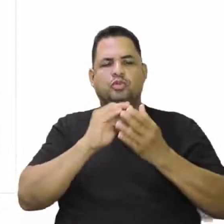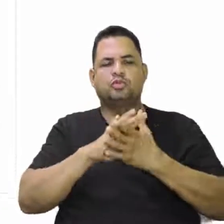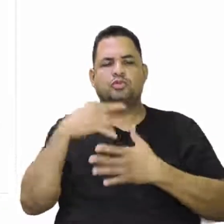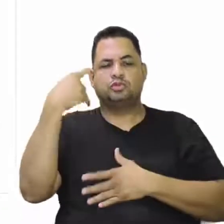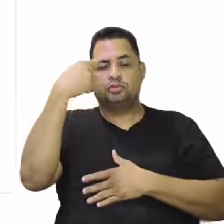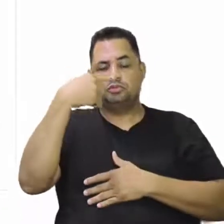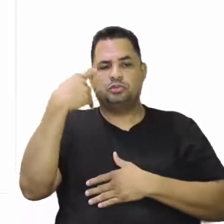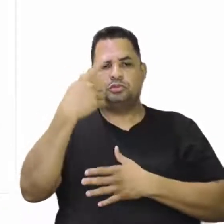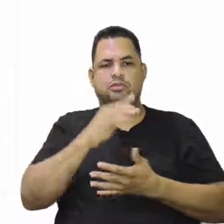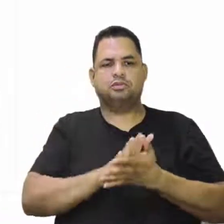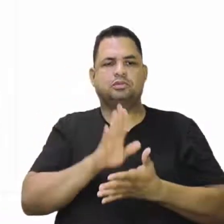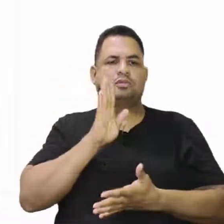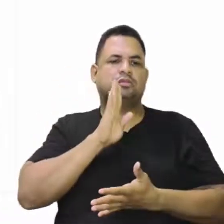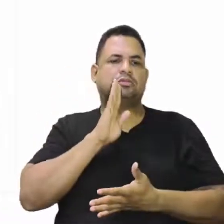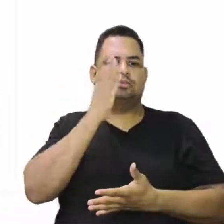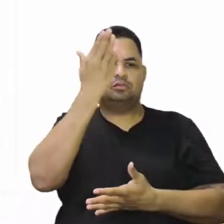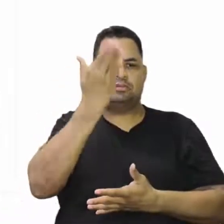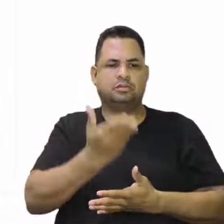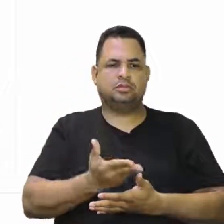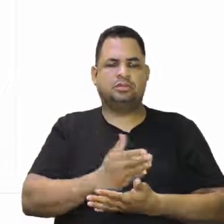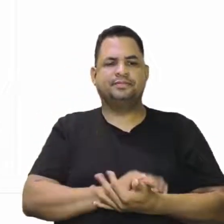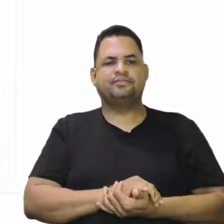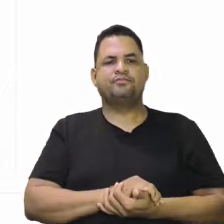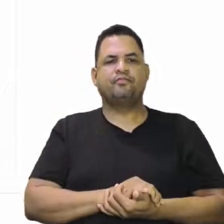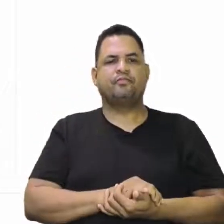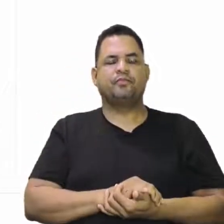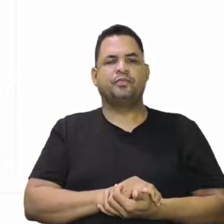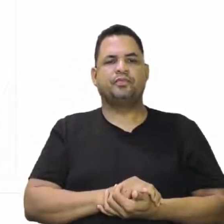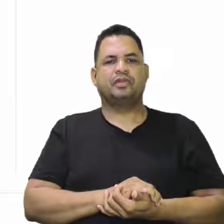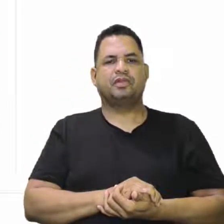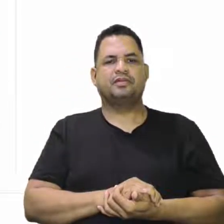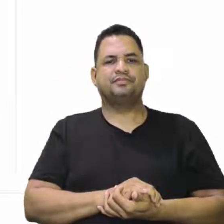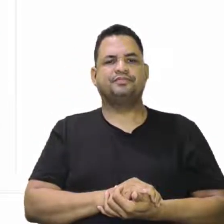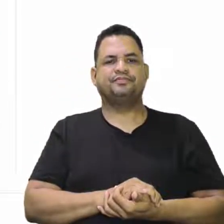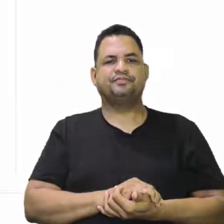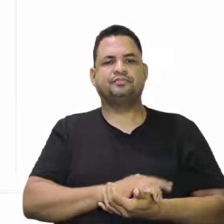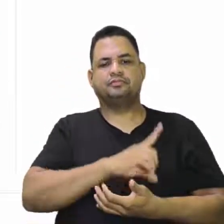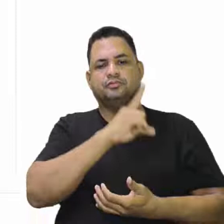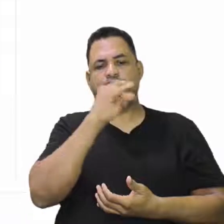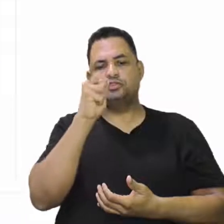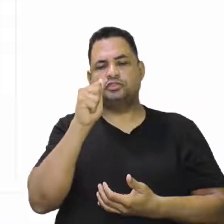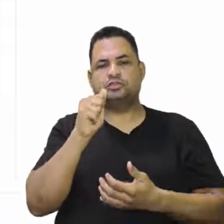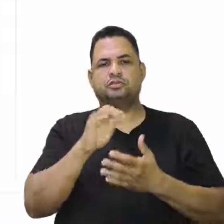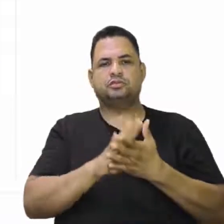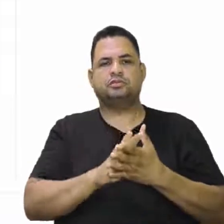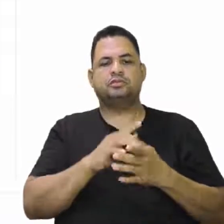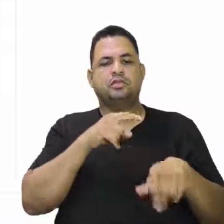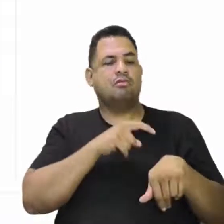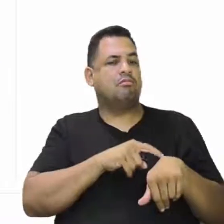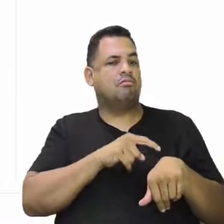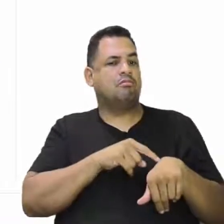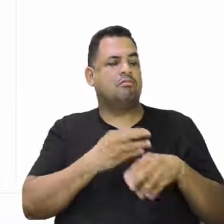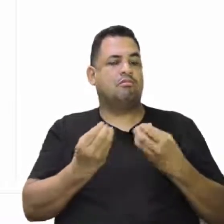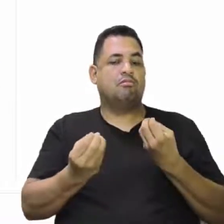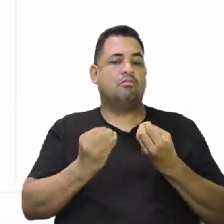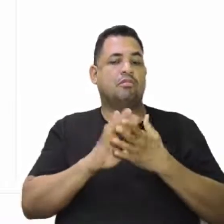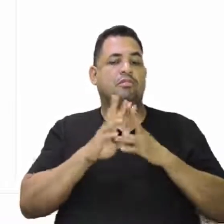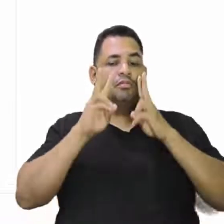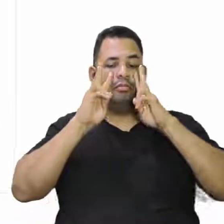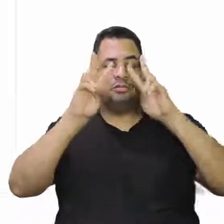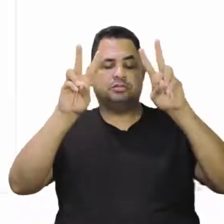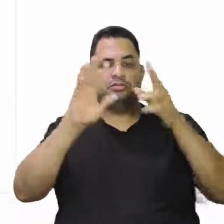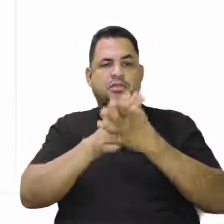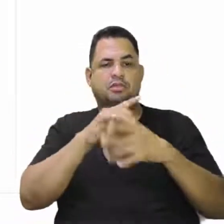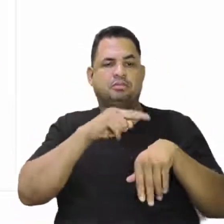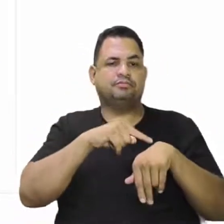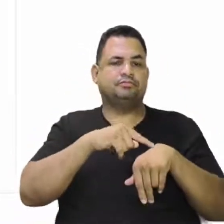que legal. Eu trouxe tudo em espanhol para vocês. Aí vem os dias, o horário, como é que é a previsão para aquele horário, se